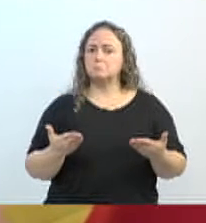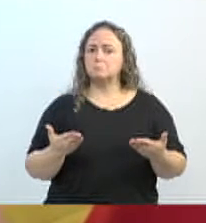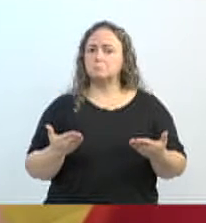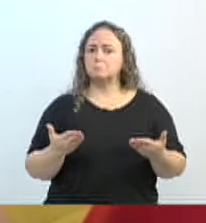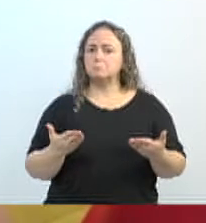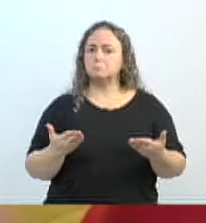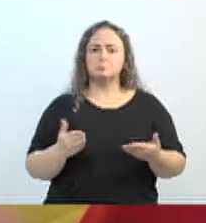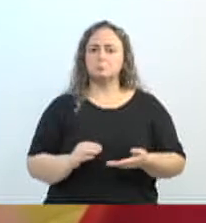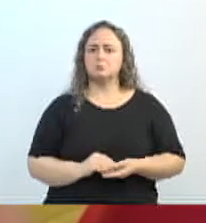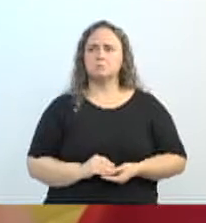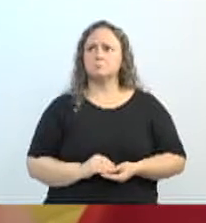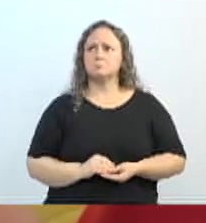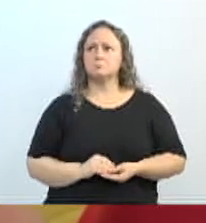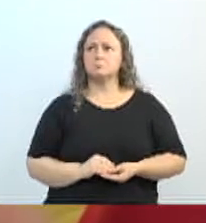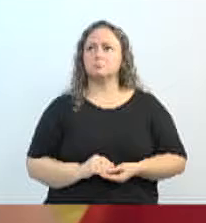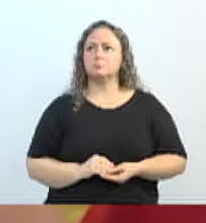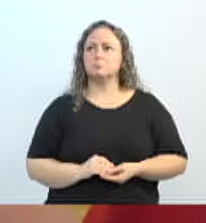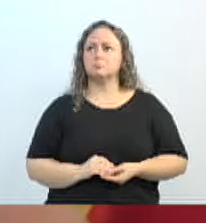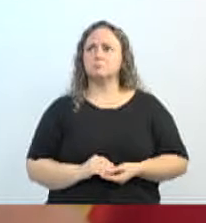Ninguém sabe, pelo jeito.